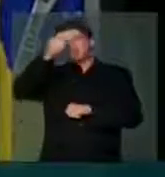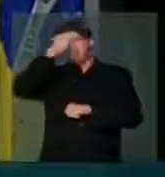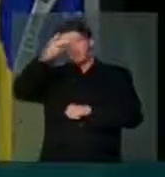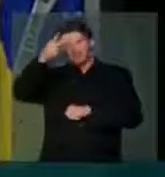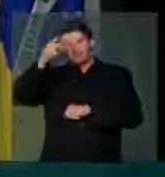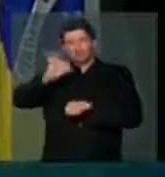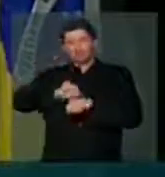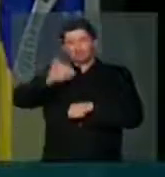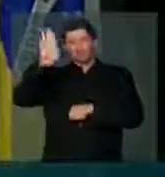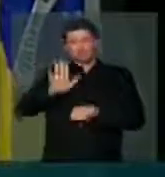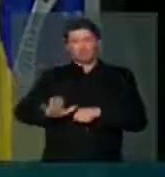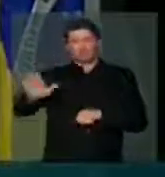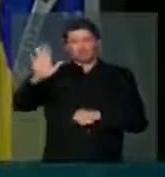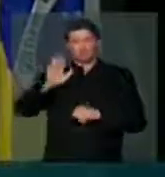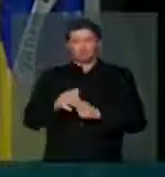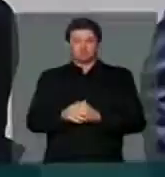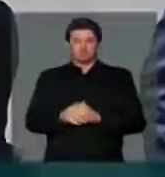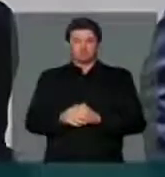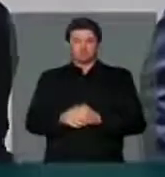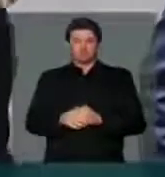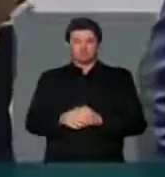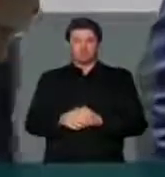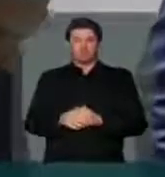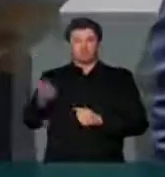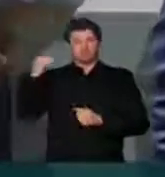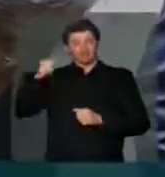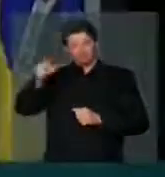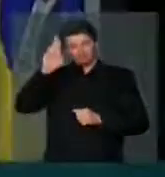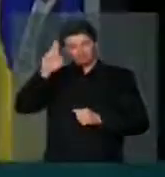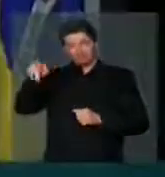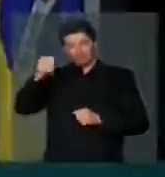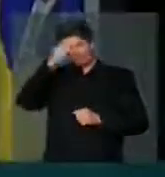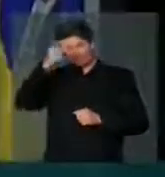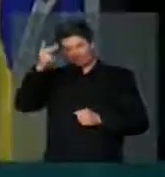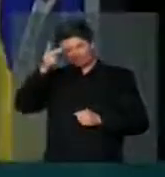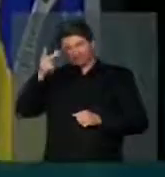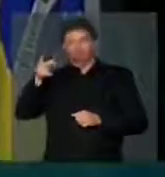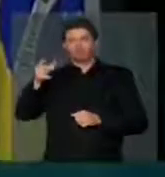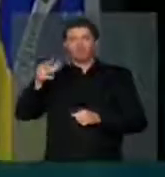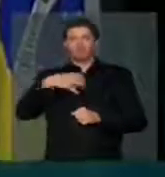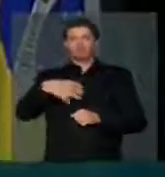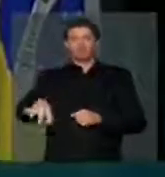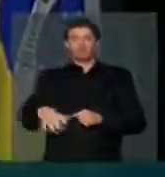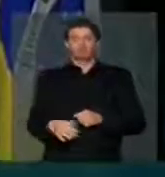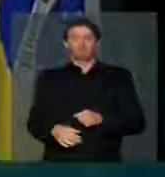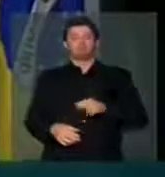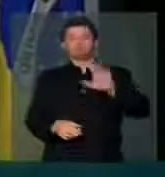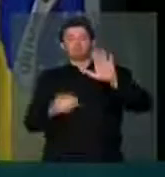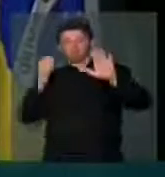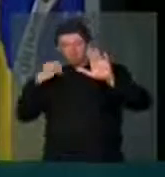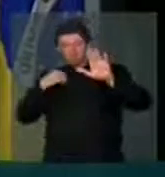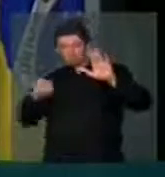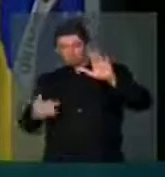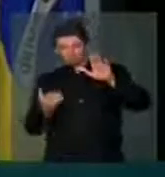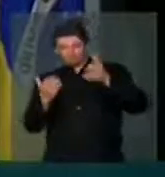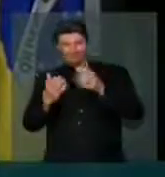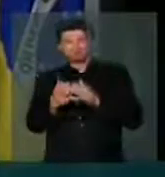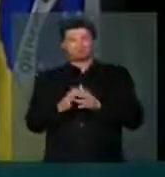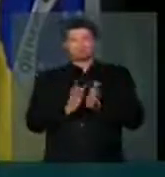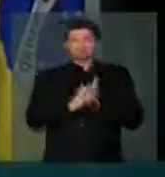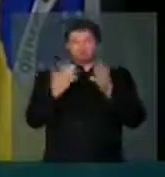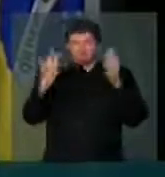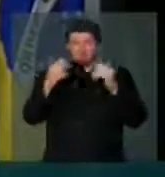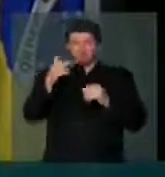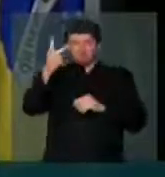dos capitais quando o senhor foi prefeito de Salvador. Deputado João Roberto, eu queria aqui aproveitar o momento, né, ele